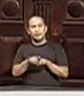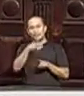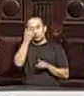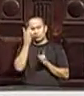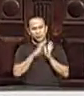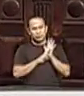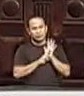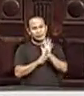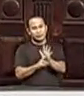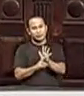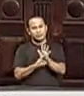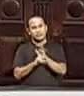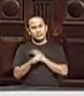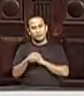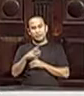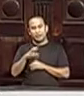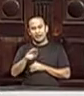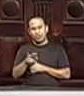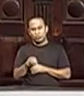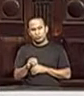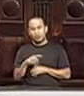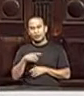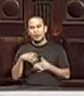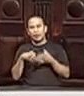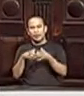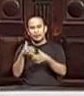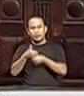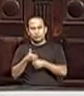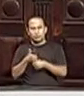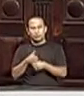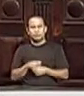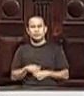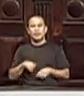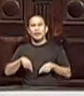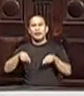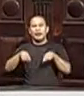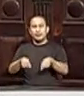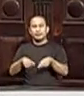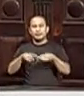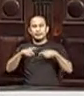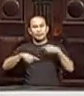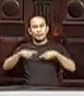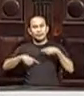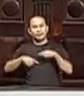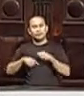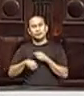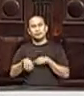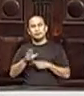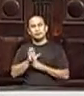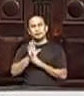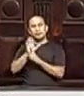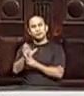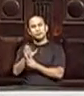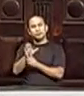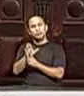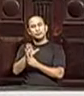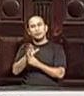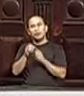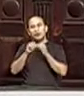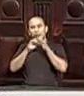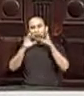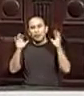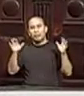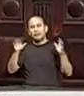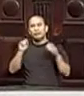representantes do sindicato e da área de combustíveis. Nesse debate, mostrou-se absolutamente